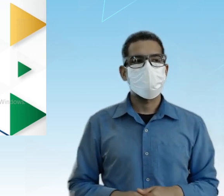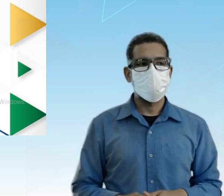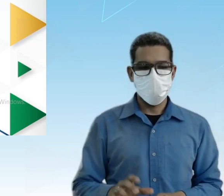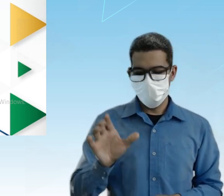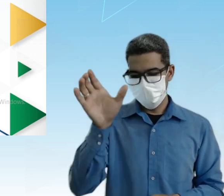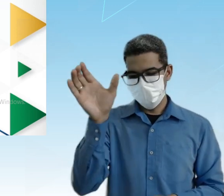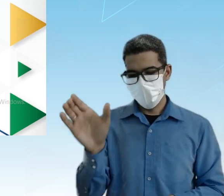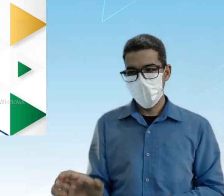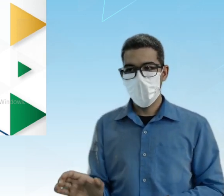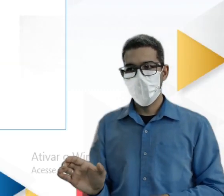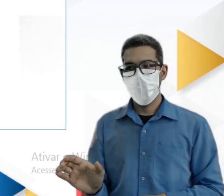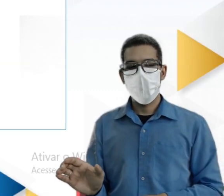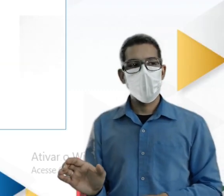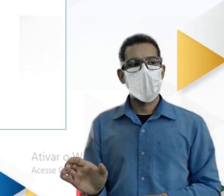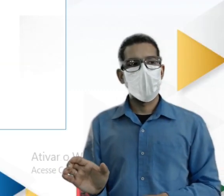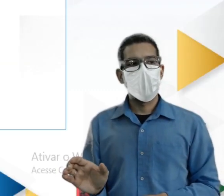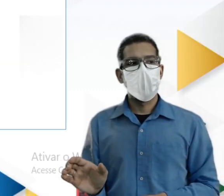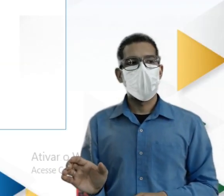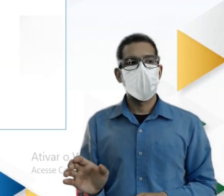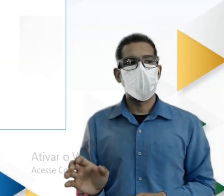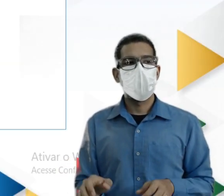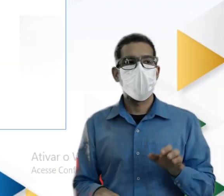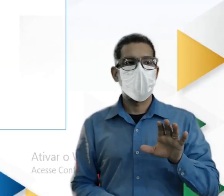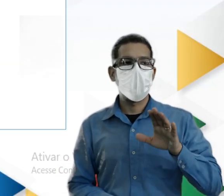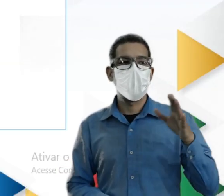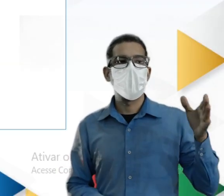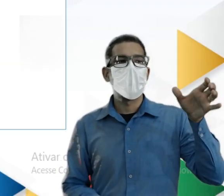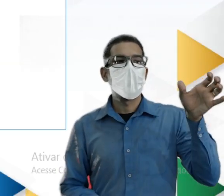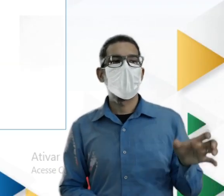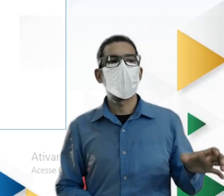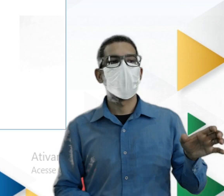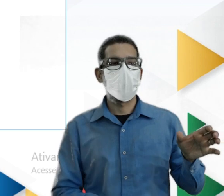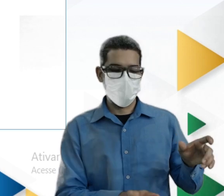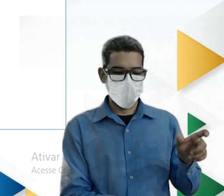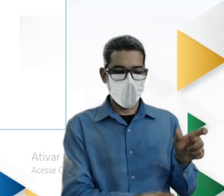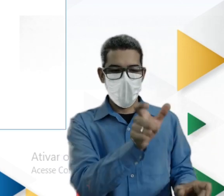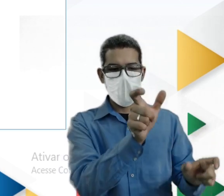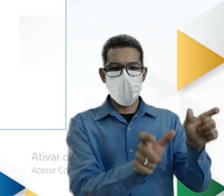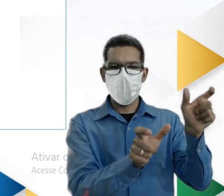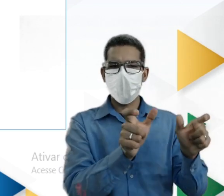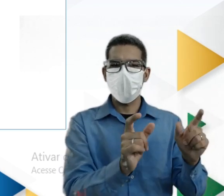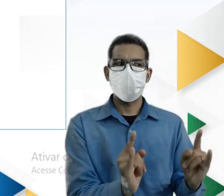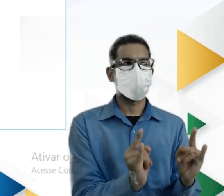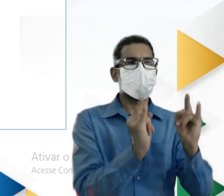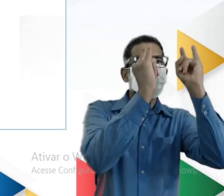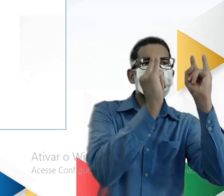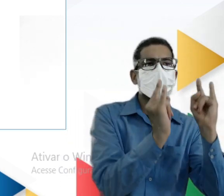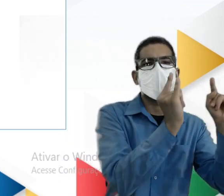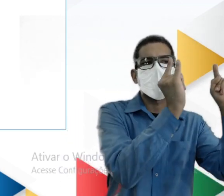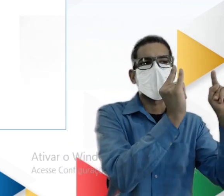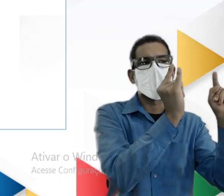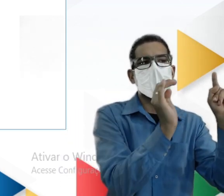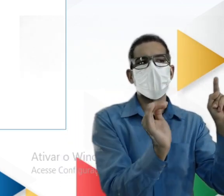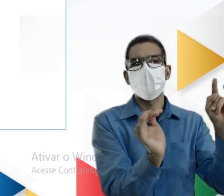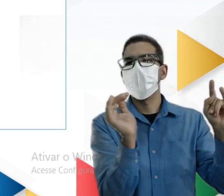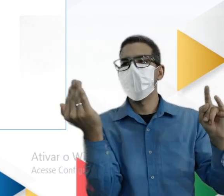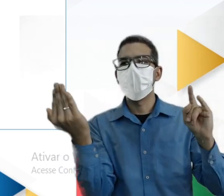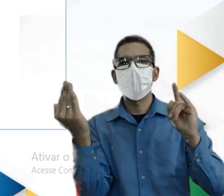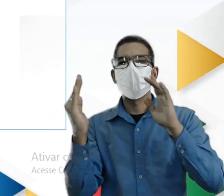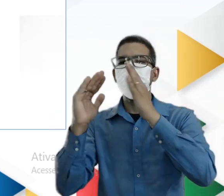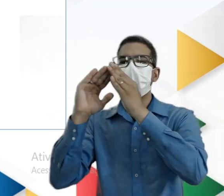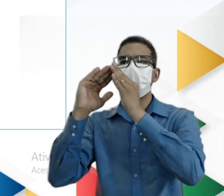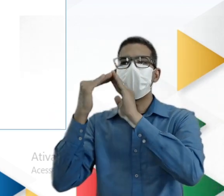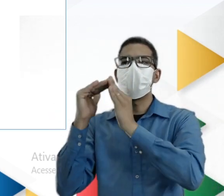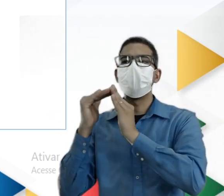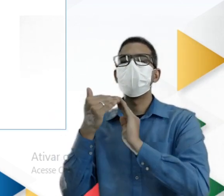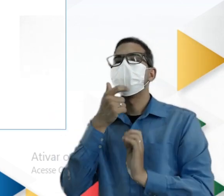bem nítido, cheio de espigões verticais, cheio de edifícios chiques, condomínios. E do outro lado, lá em cima da